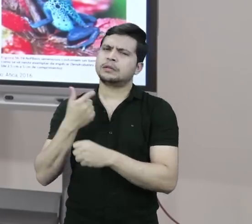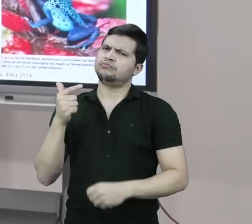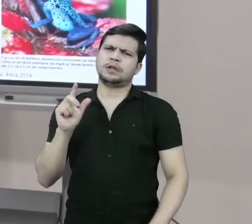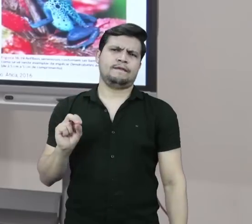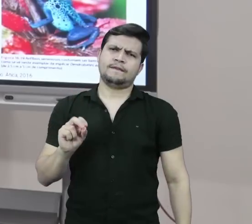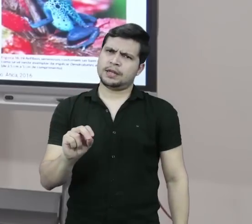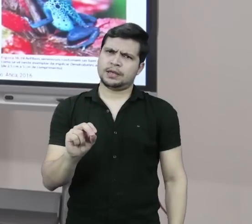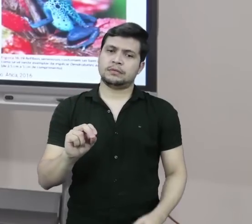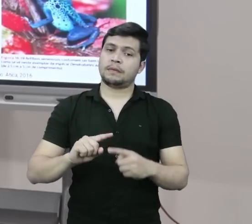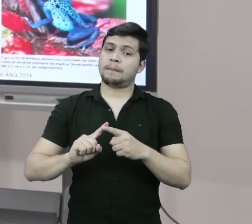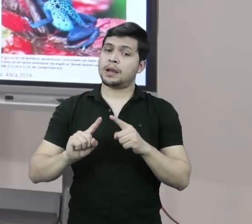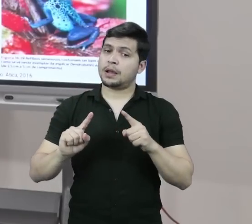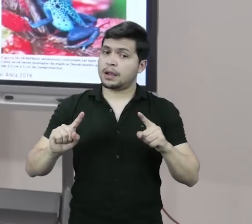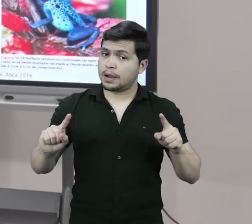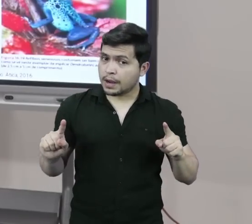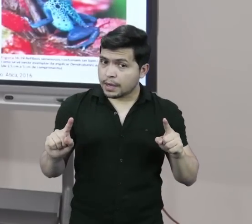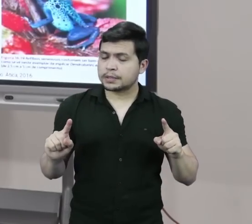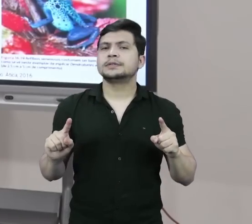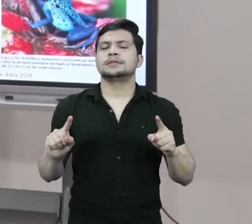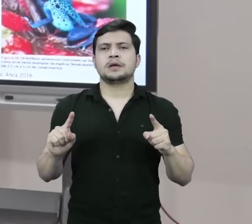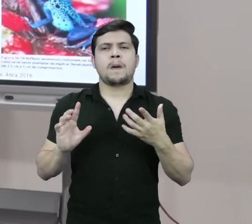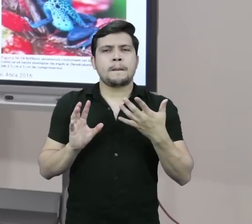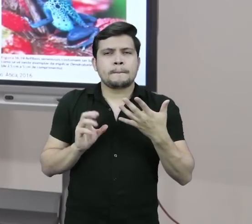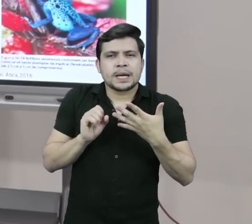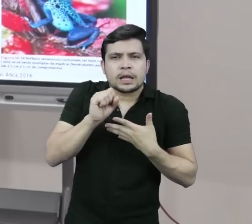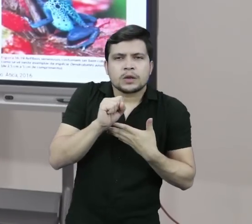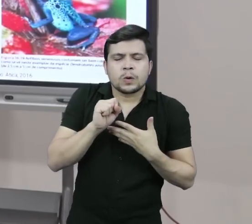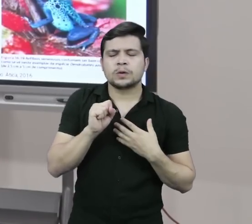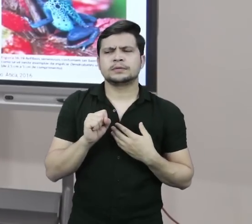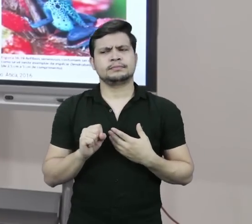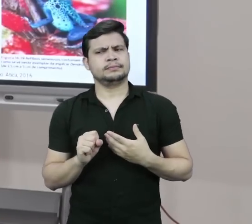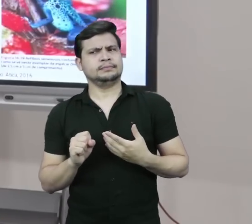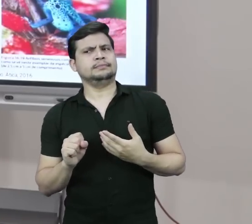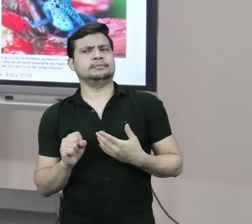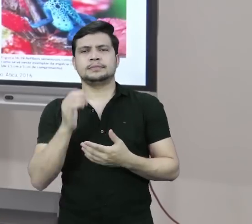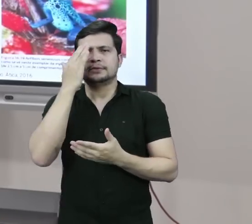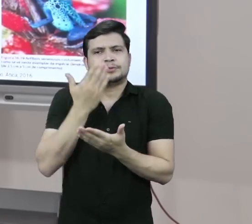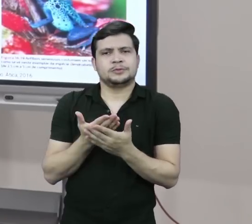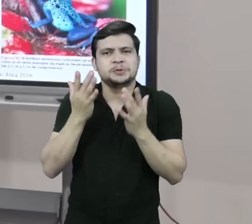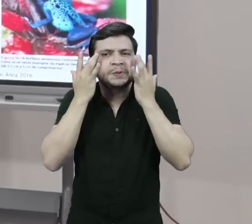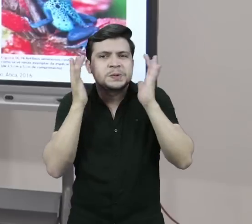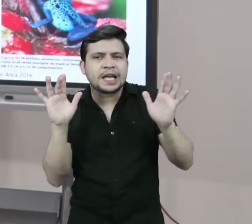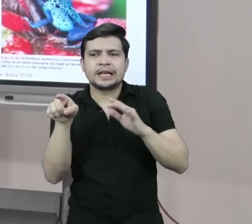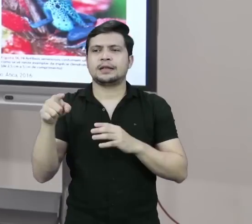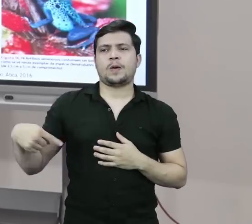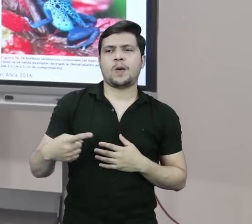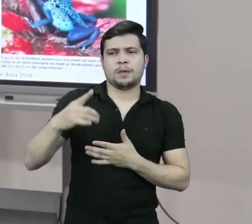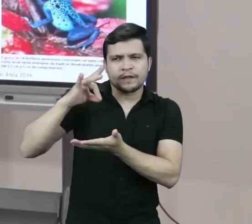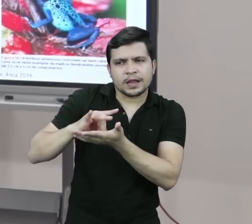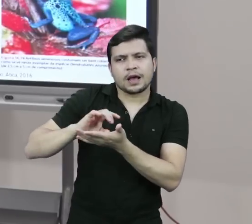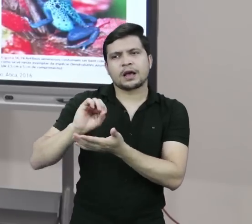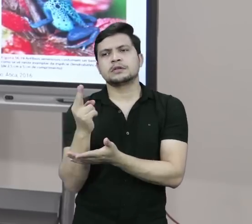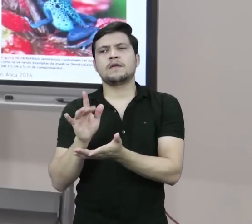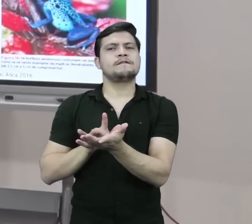que os predadores desses animais, eles não vão arriscar, né, se vai ser uma coral verdadeira ou uma coral falsa. Então,